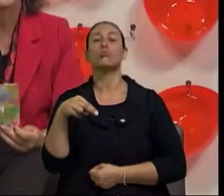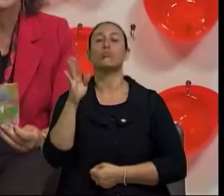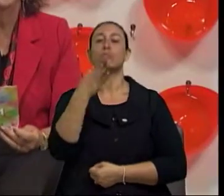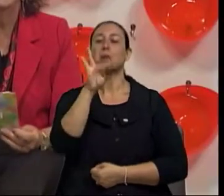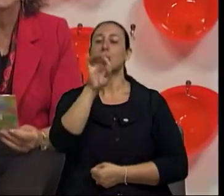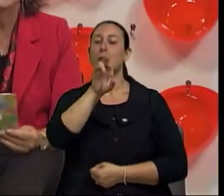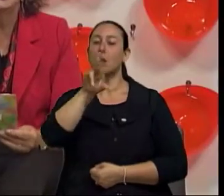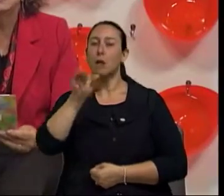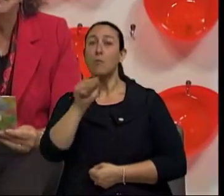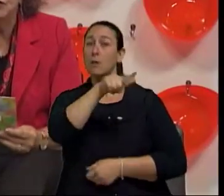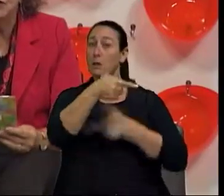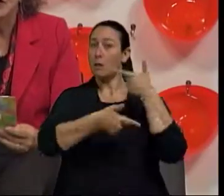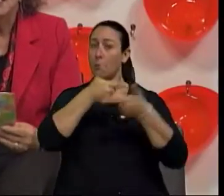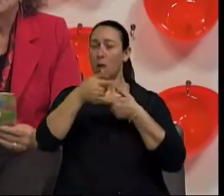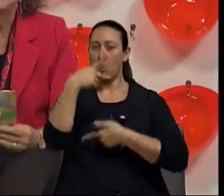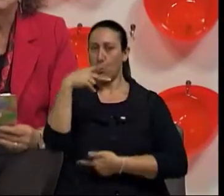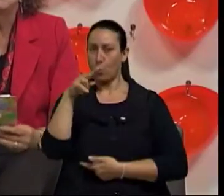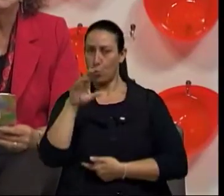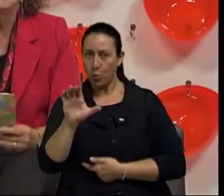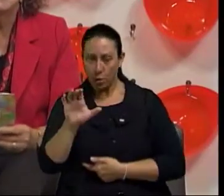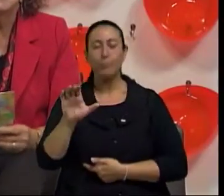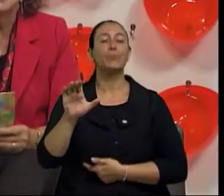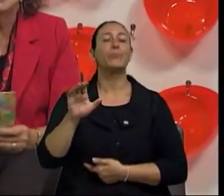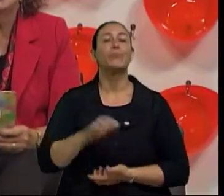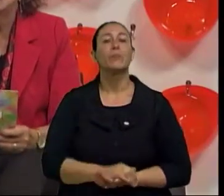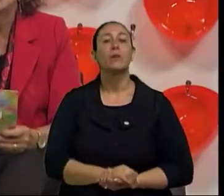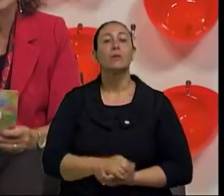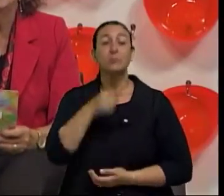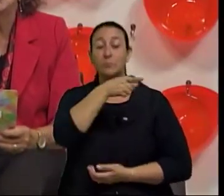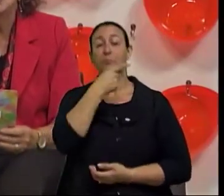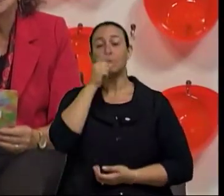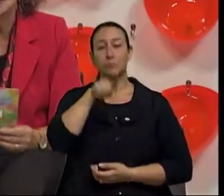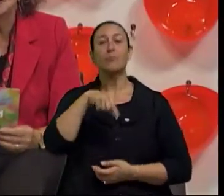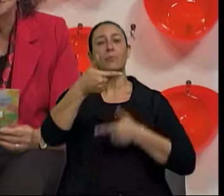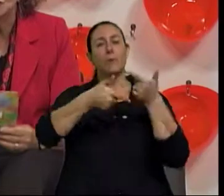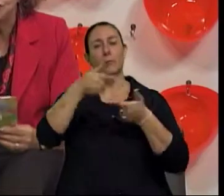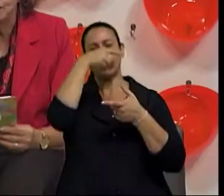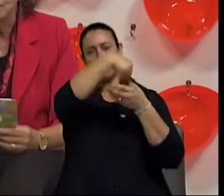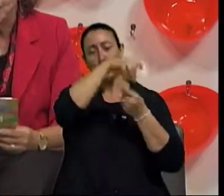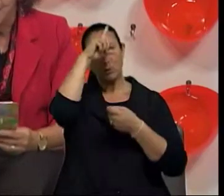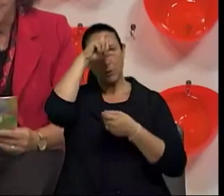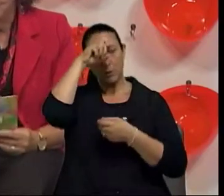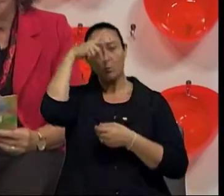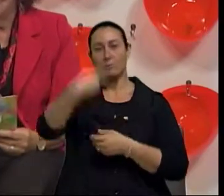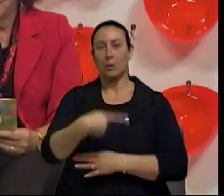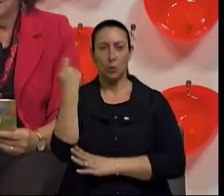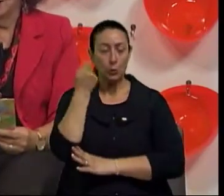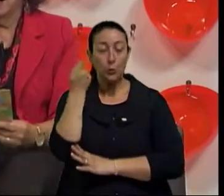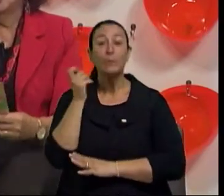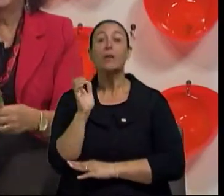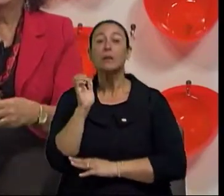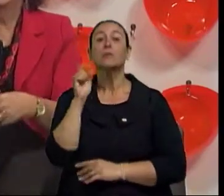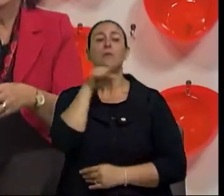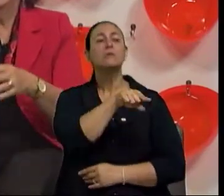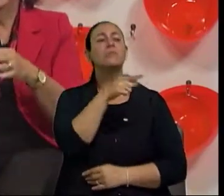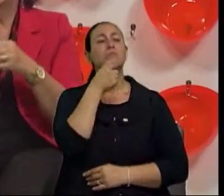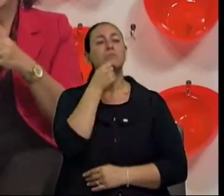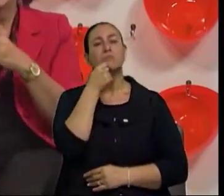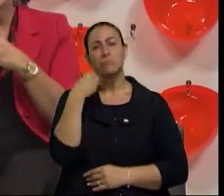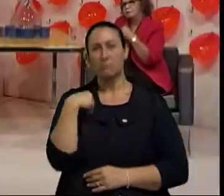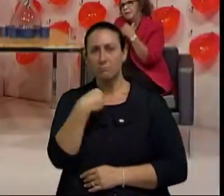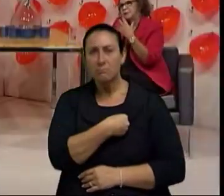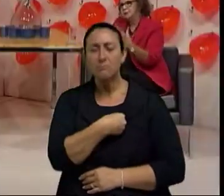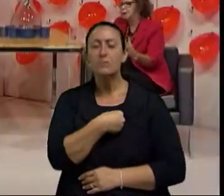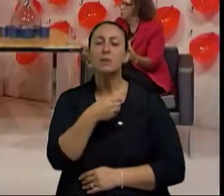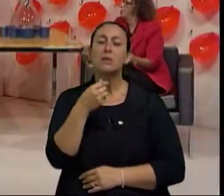Geriatria e Gerontologia da PUC, a Pontifícia Universidade Católica do Rio Grande do Sul. Doutor Terra, a gente